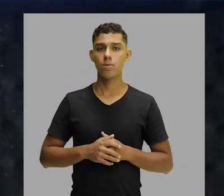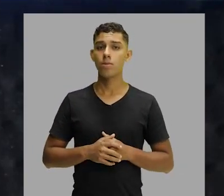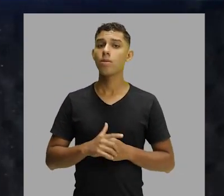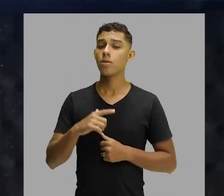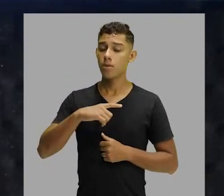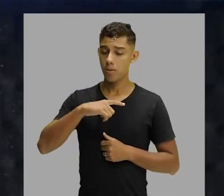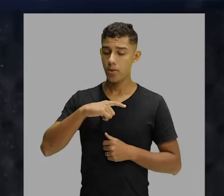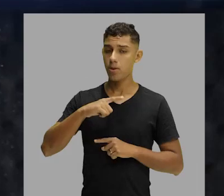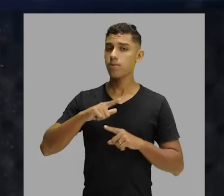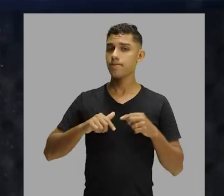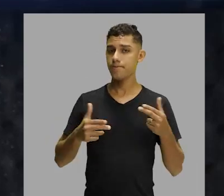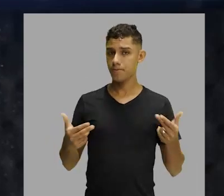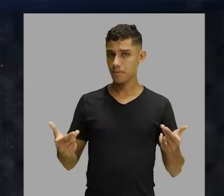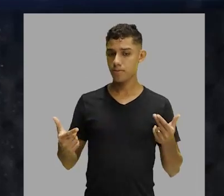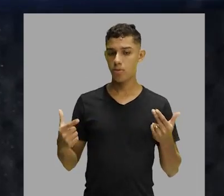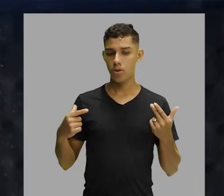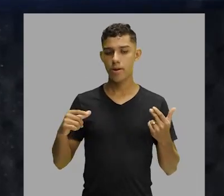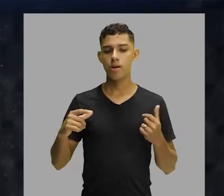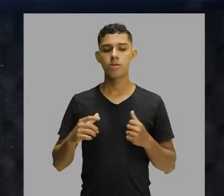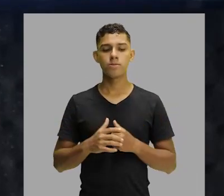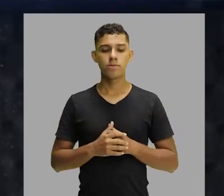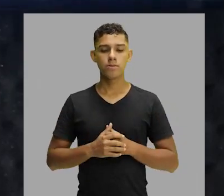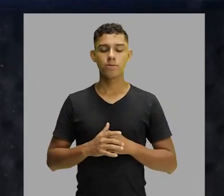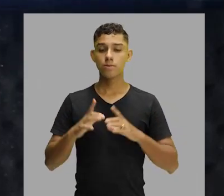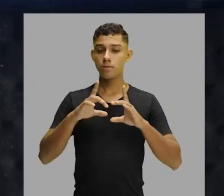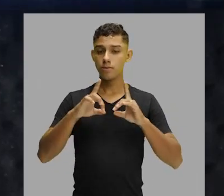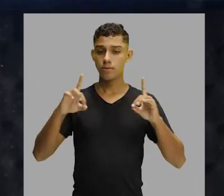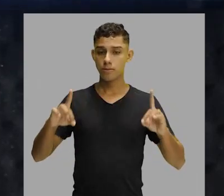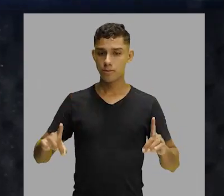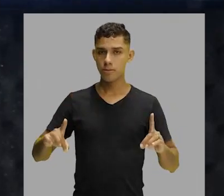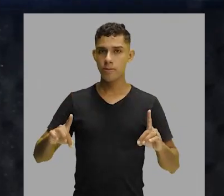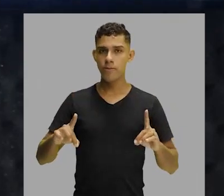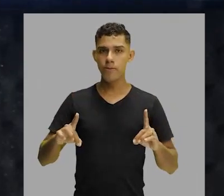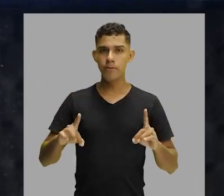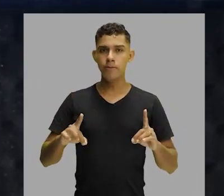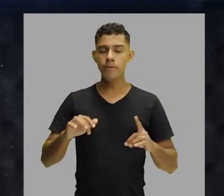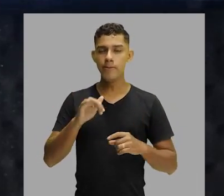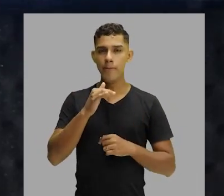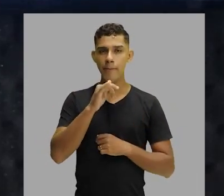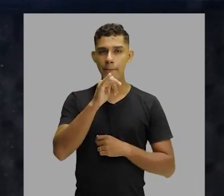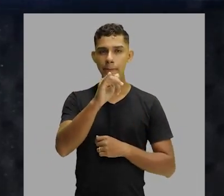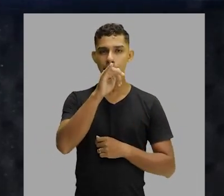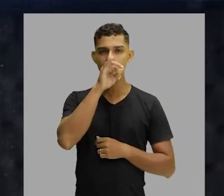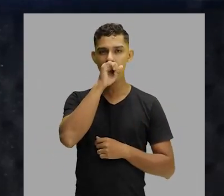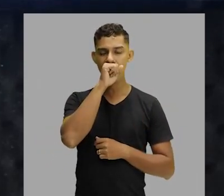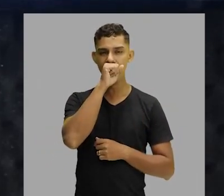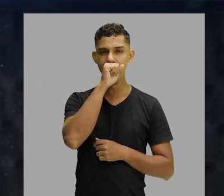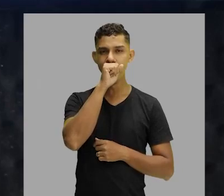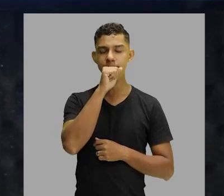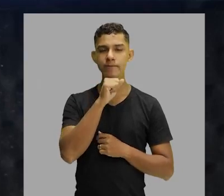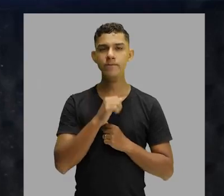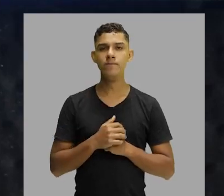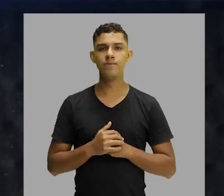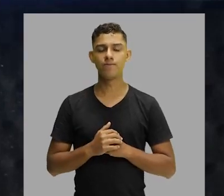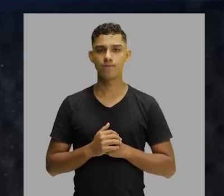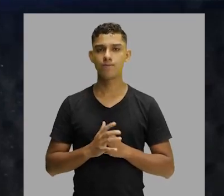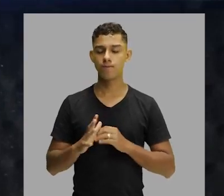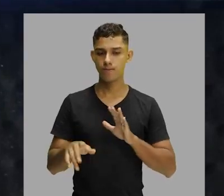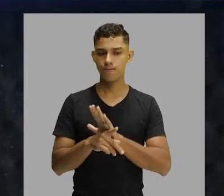existe um material, né, existe um dispositivo eletrônico, ok? E que esse dispositivo eletrônico ele